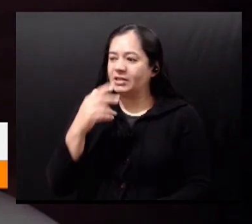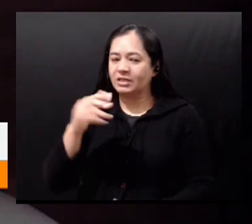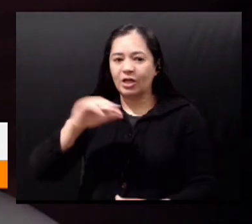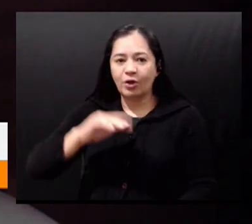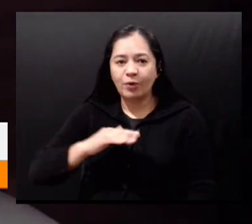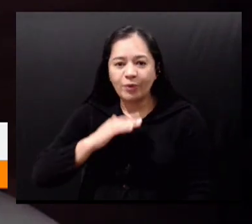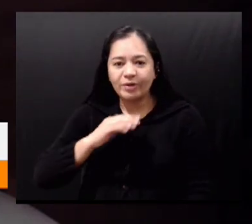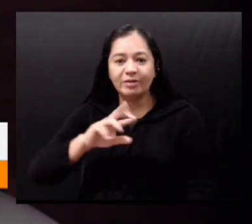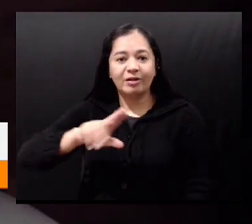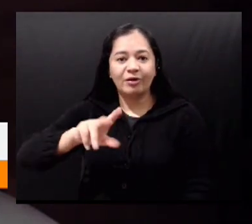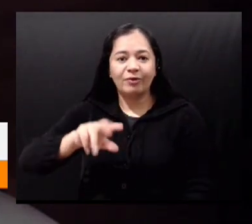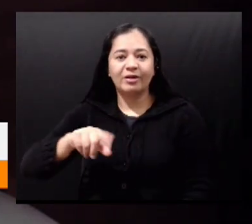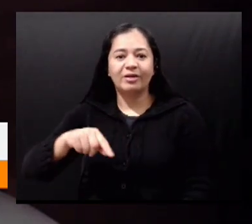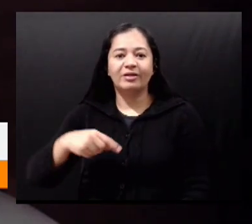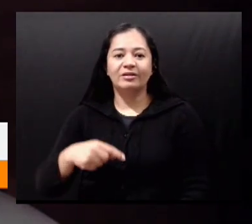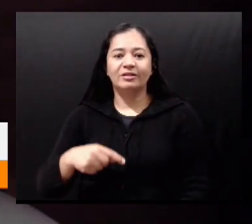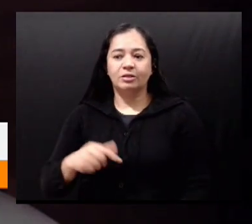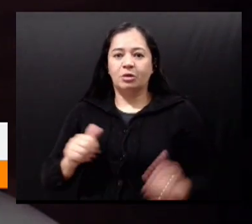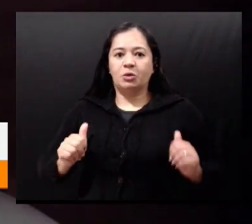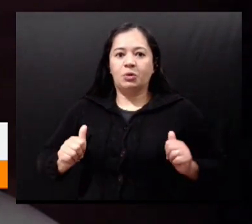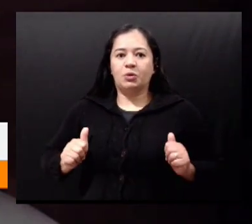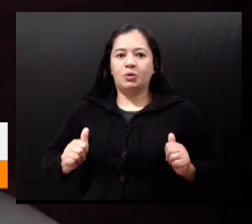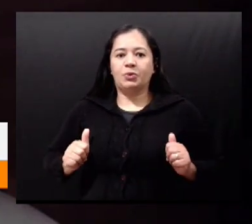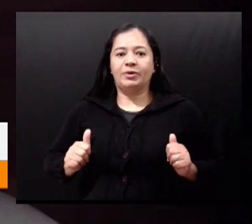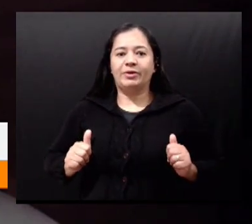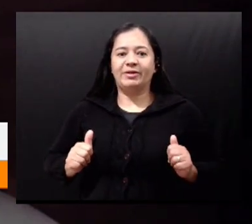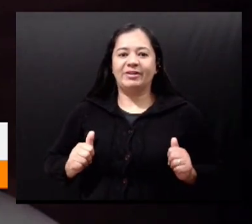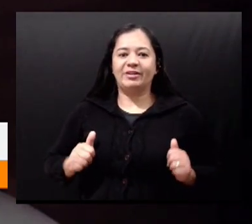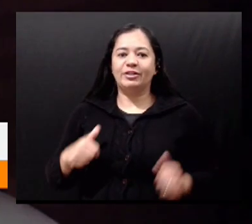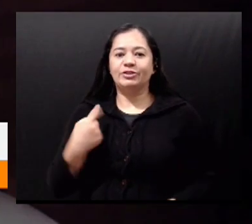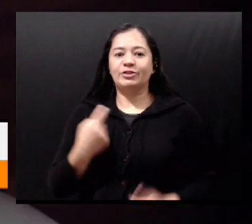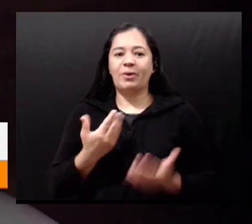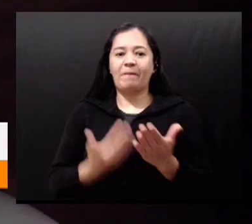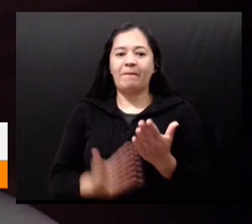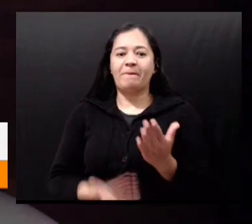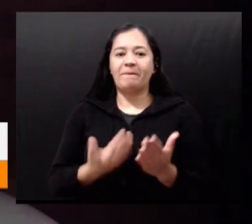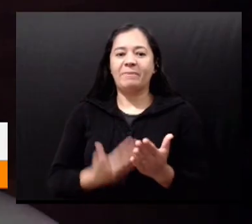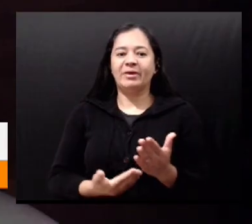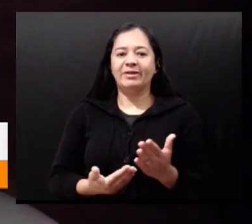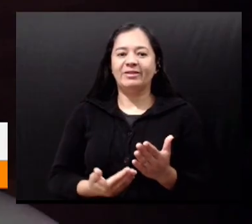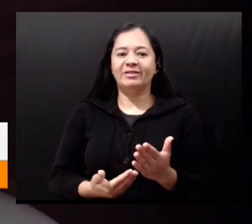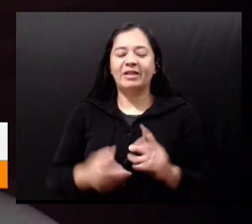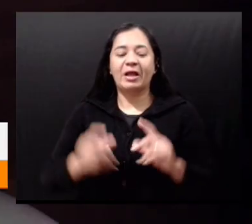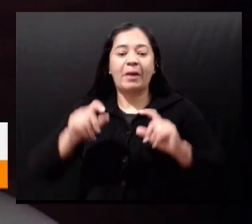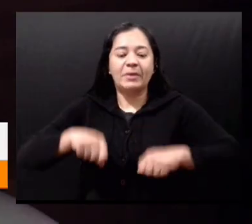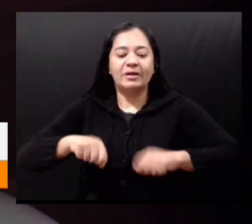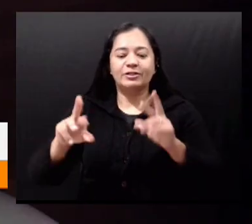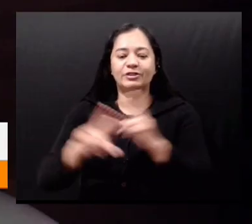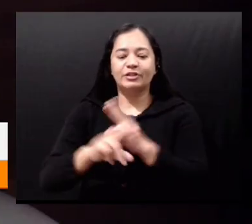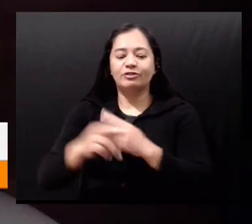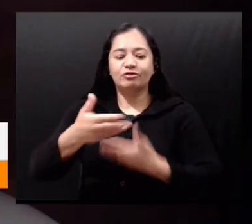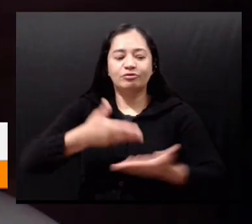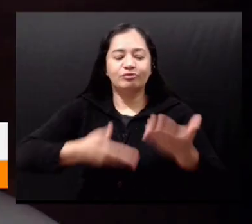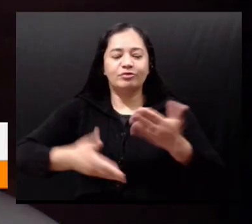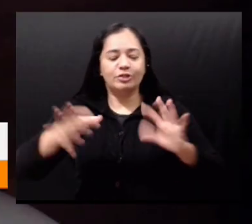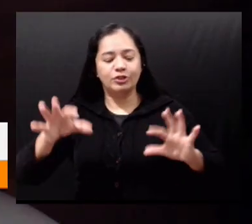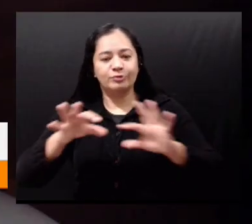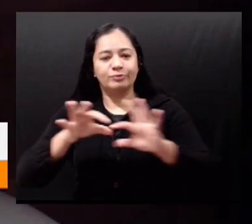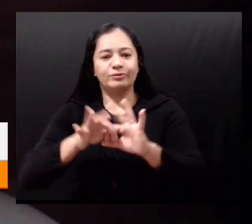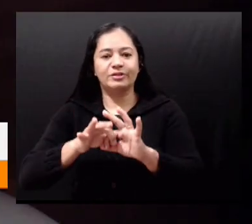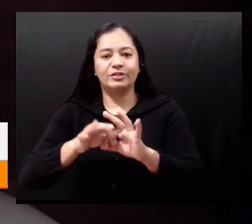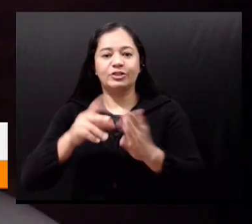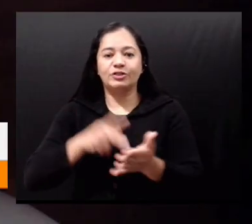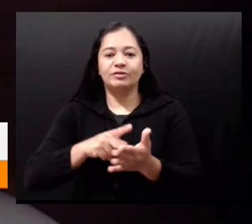gente se retrai. E aí a gente vai perdendo essa capacidade de se relacionar com o outro, de se conectar de verdade com o outro, sem precisar de um